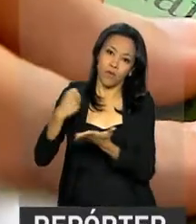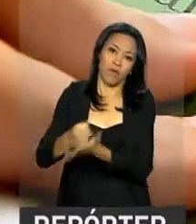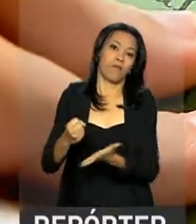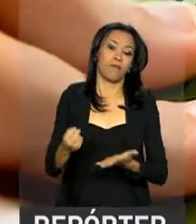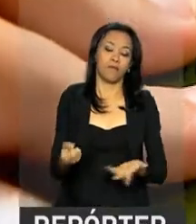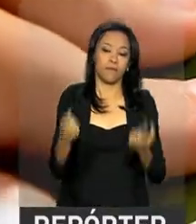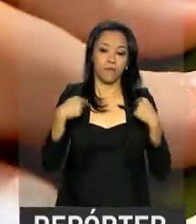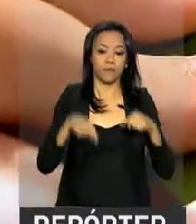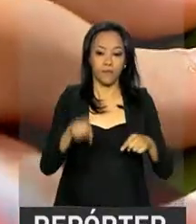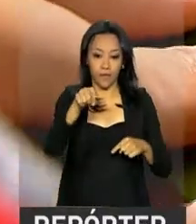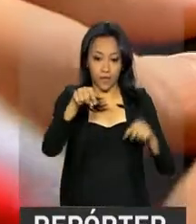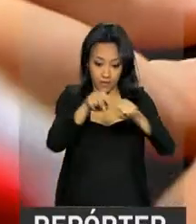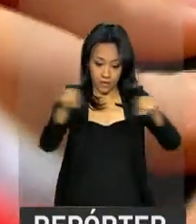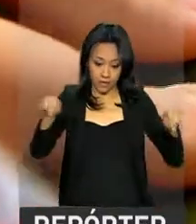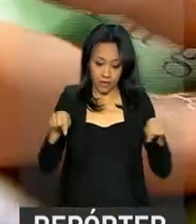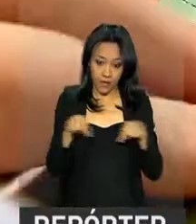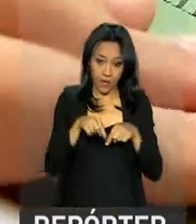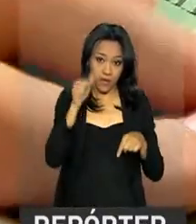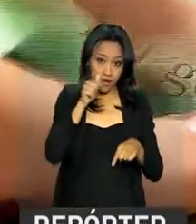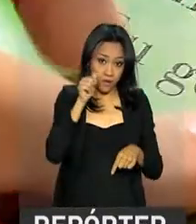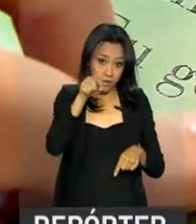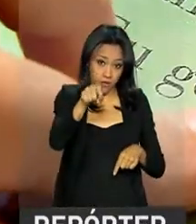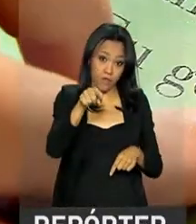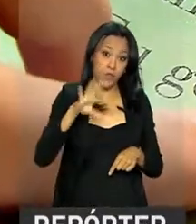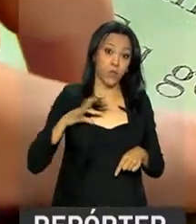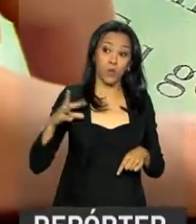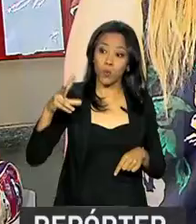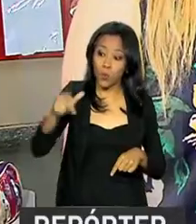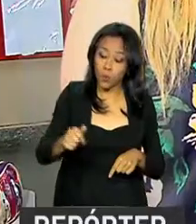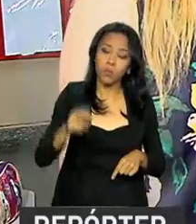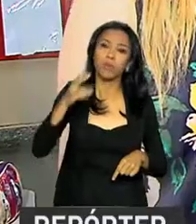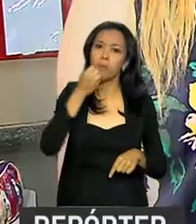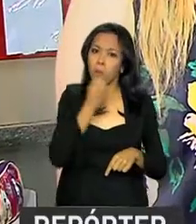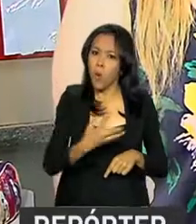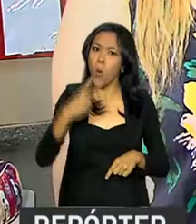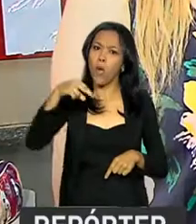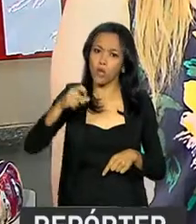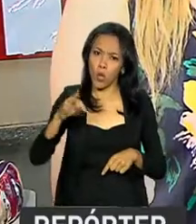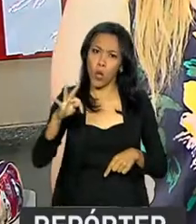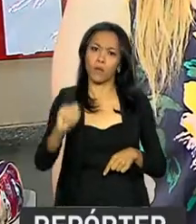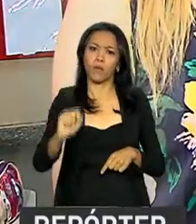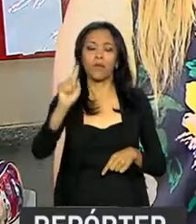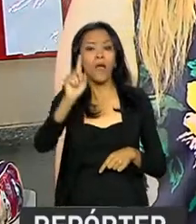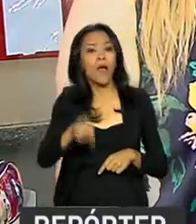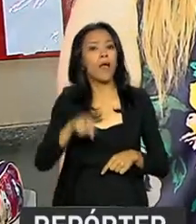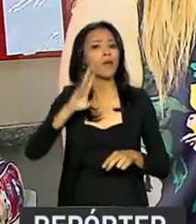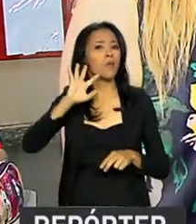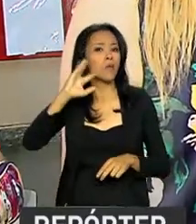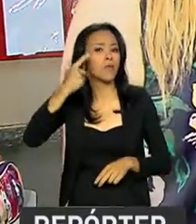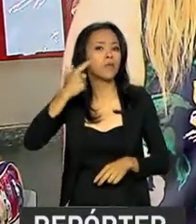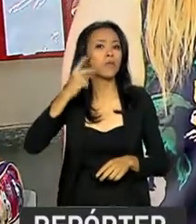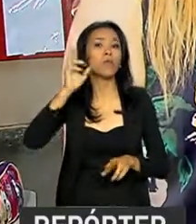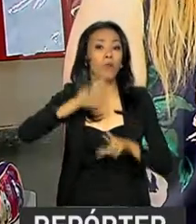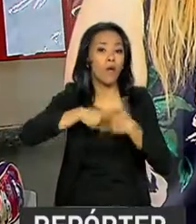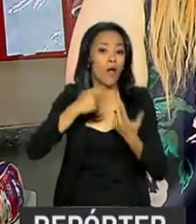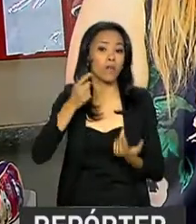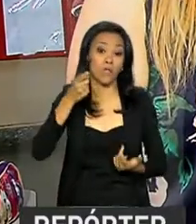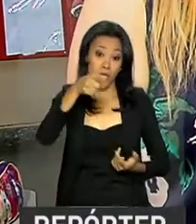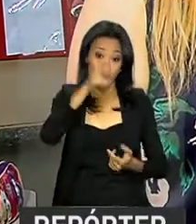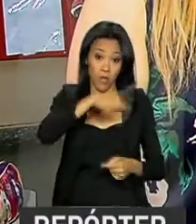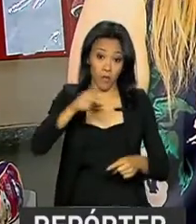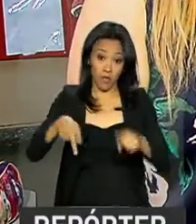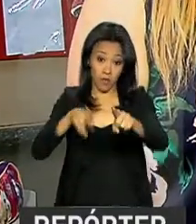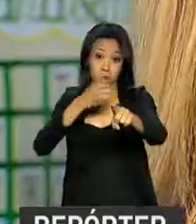na sala da mn toda a turma está com a nota alta mas esse resultado é possível porque eles contam com uma professora